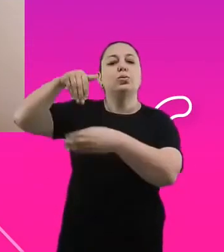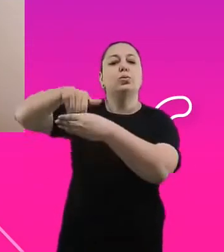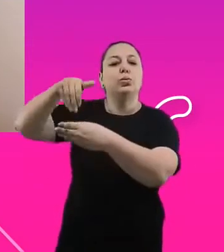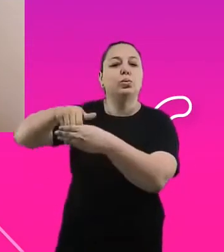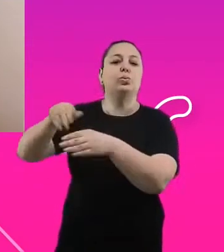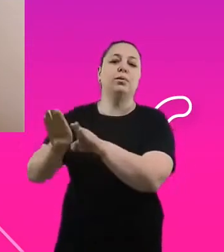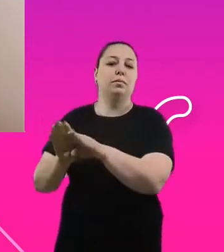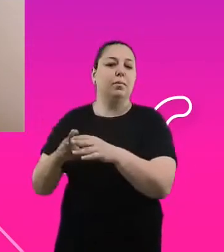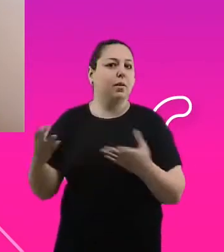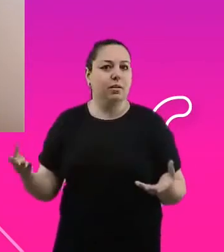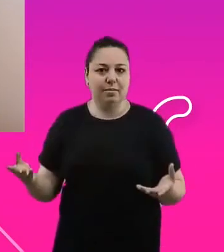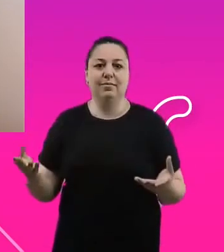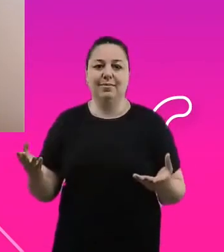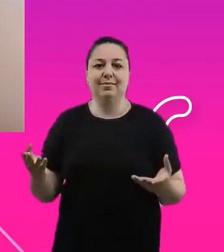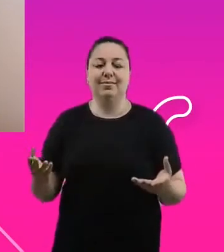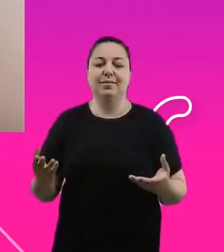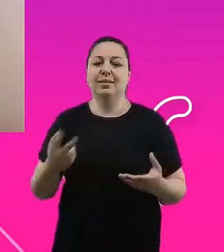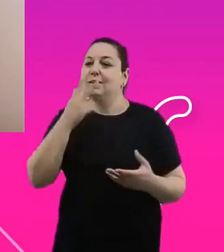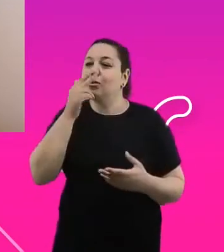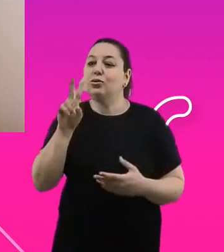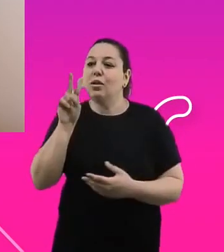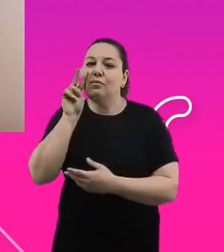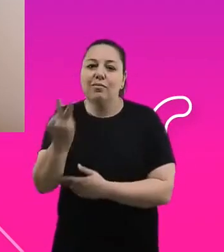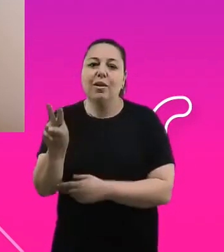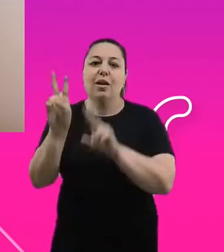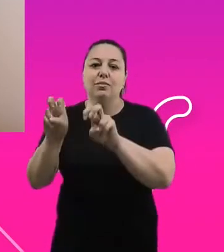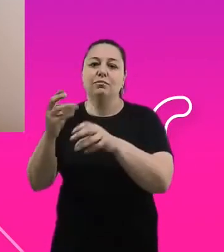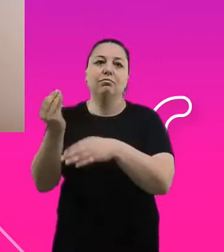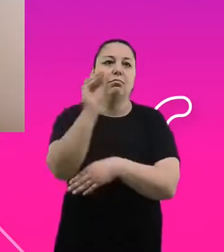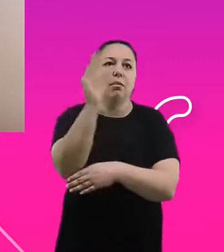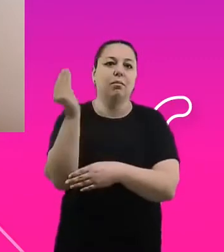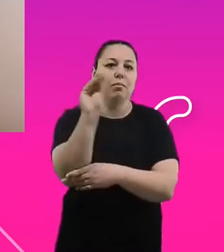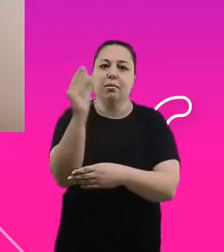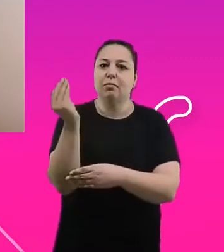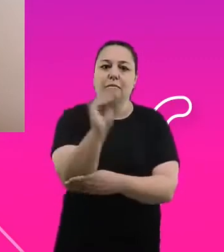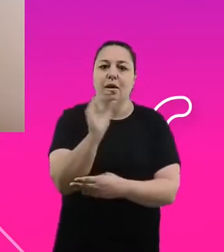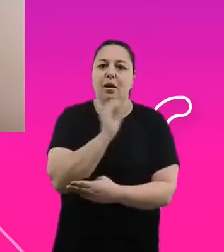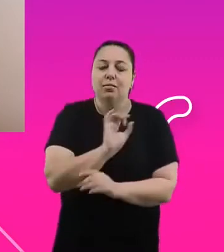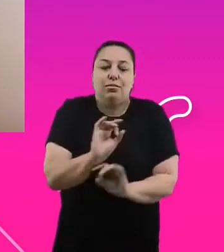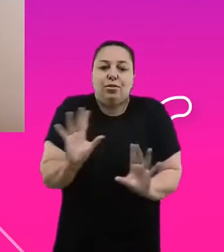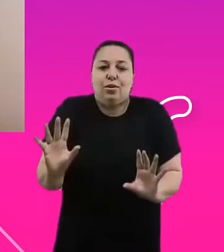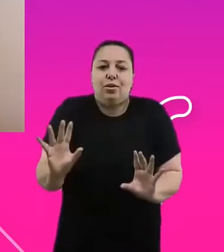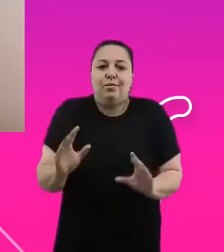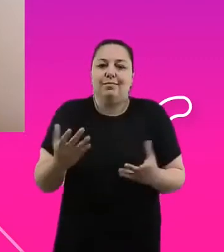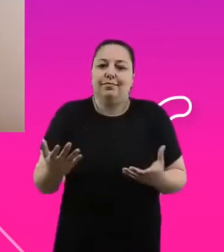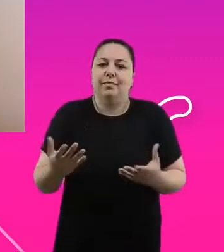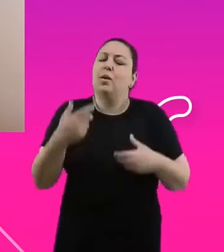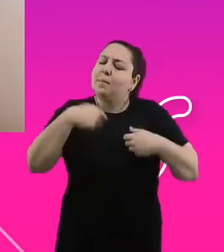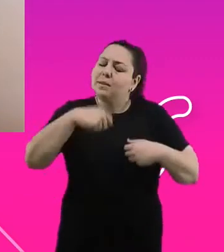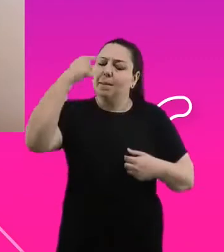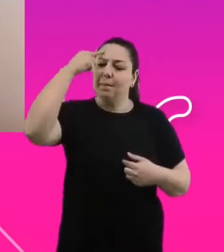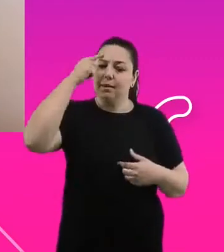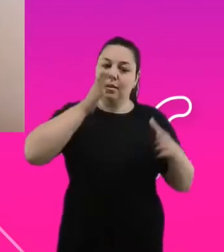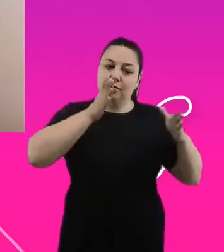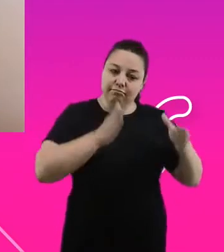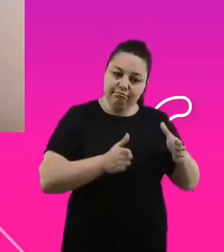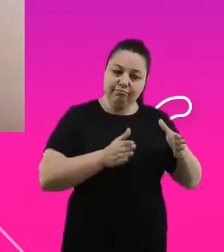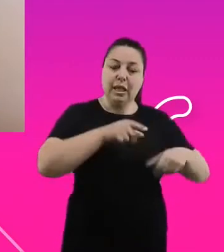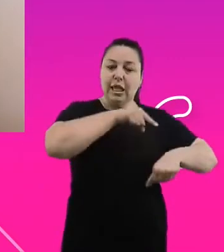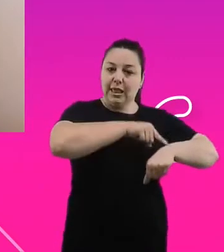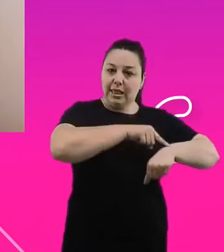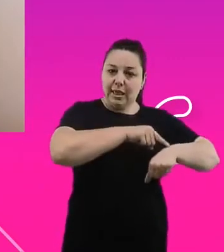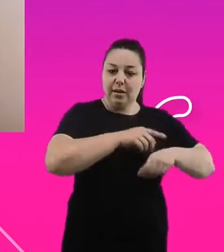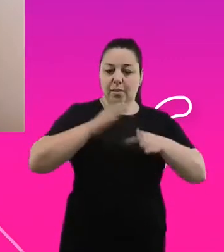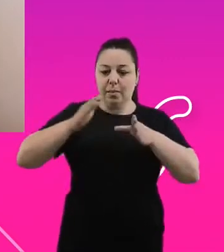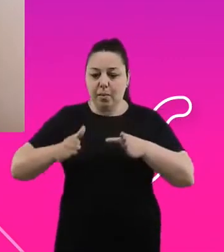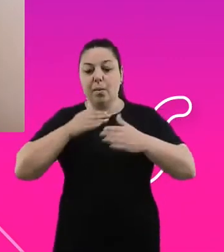ele, quando eu comecei a meditar, ele veio. As mensagens dele sempre eram tempo, processo e erros estúpidos. Só assim para evoluir.